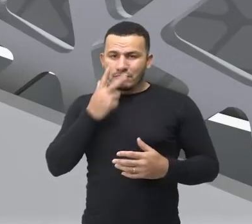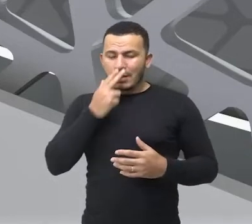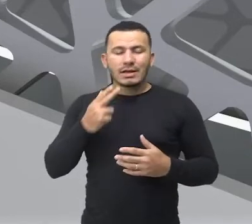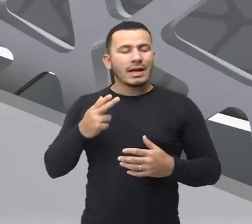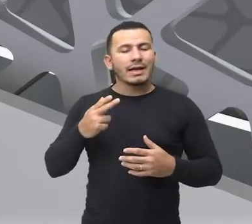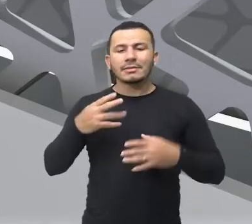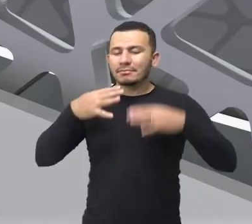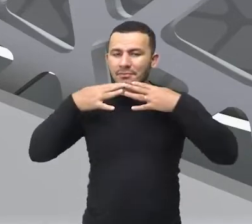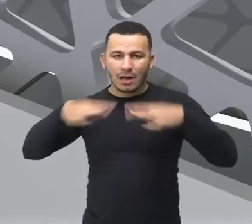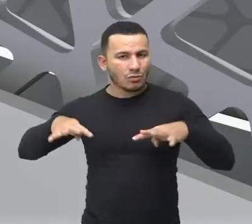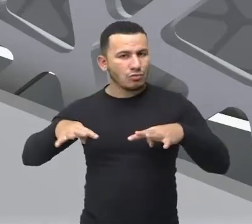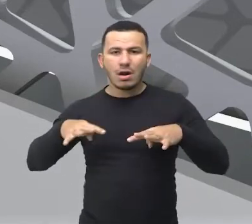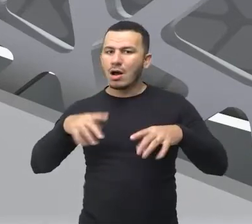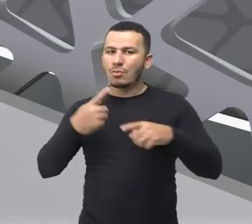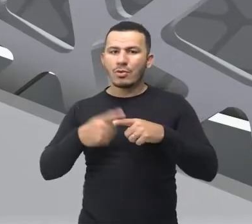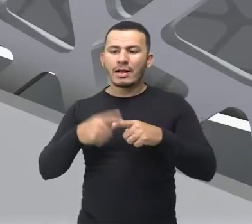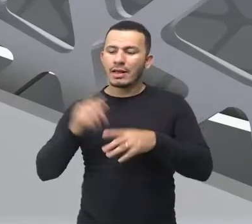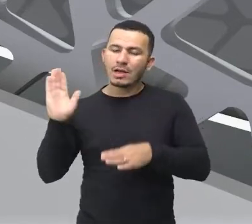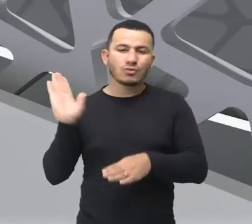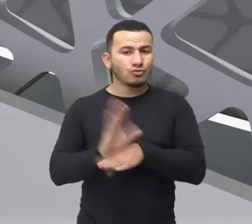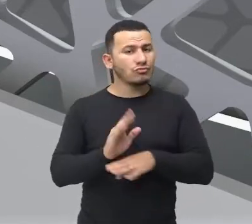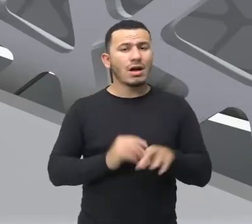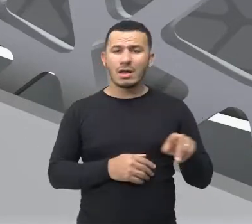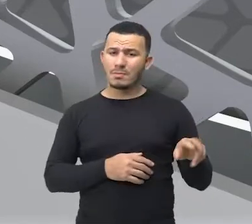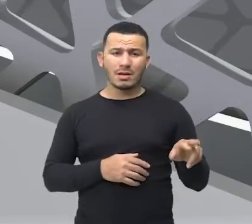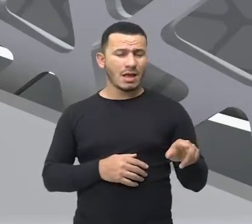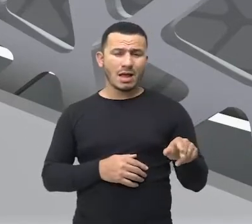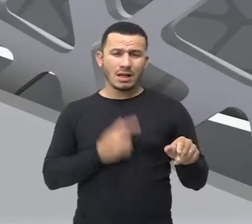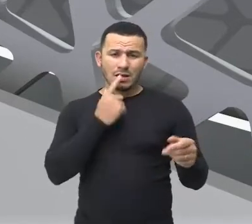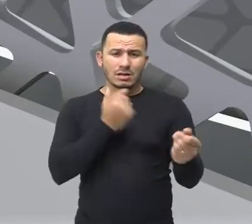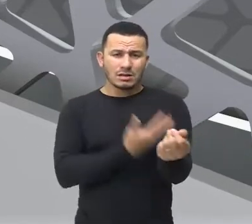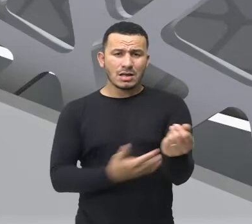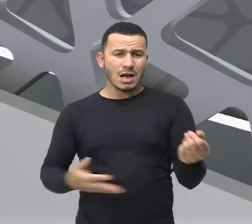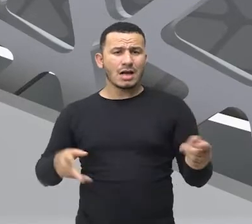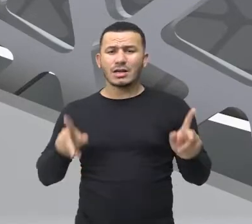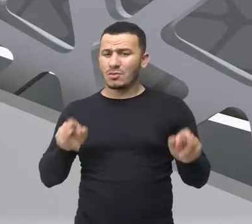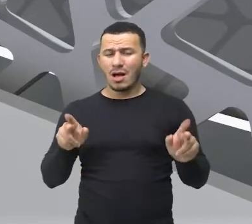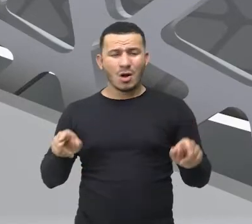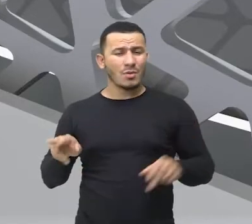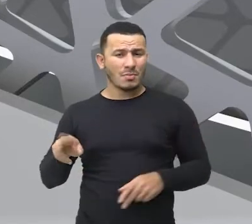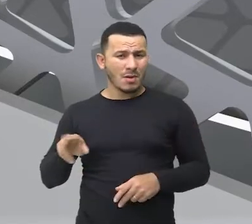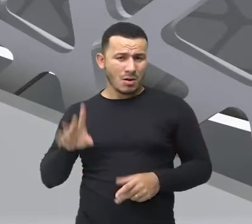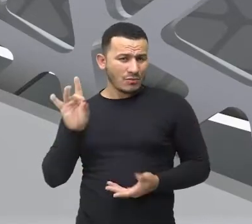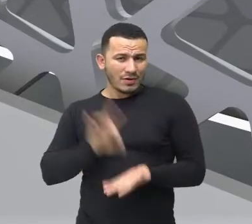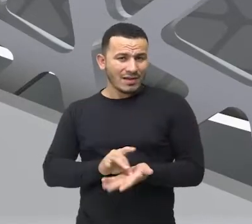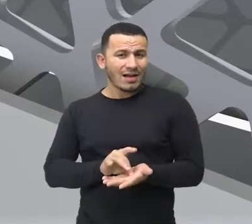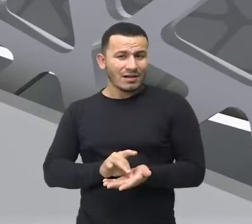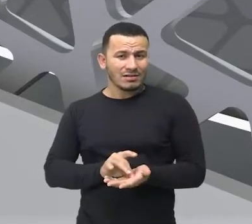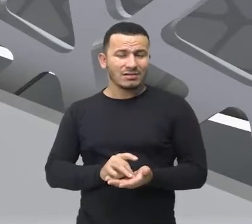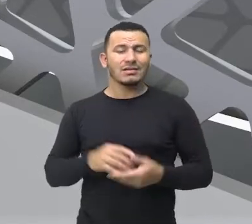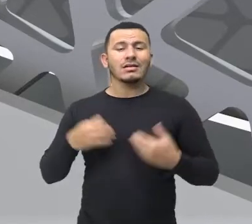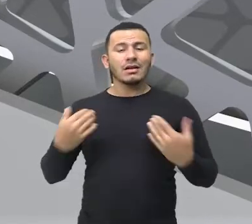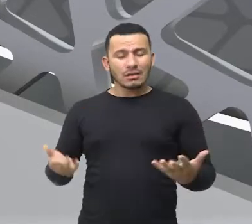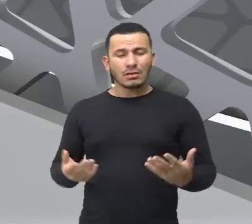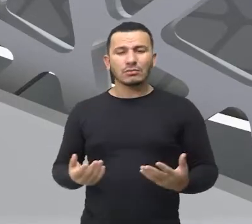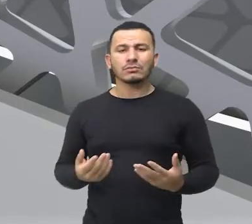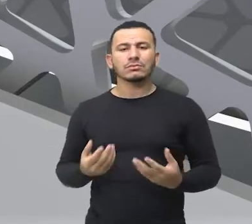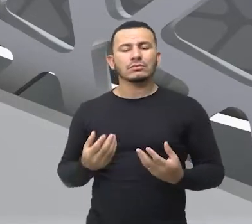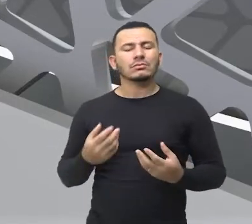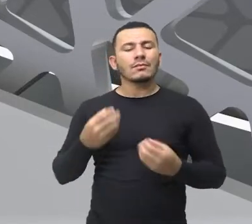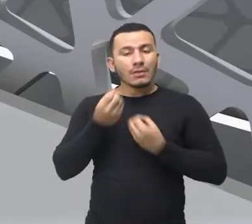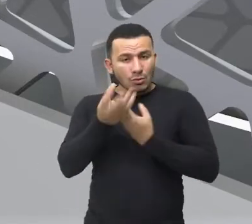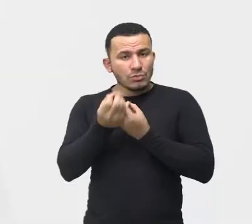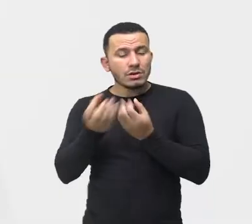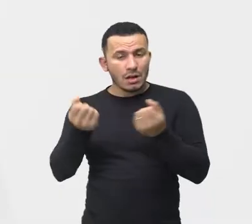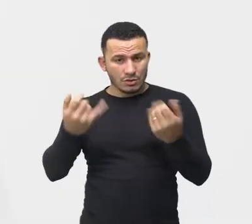querer bem ao seu semelhante, principalmente aquele que partilha o mesmo sangue. E olha o que aconteceu, por que ele fez isso? A